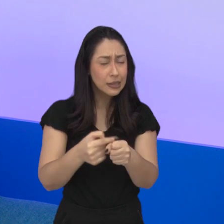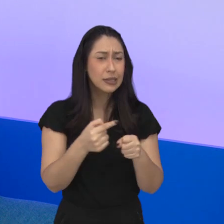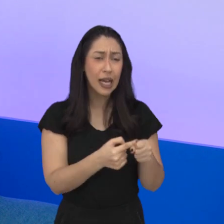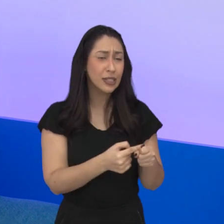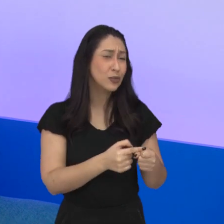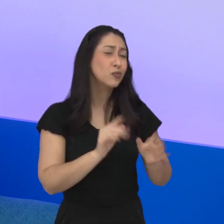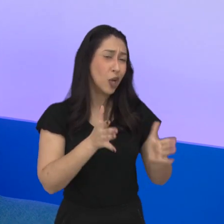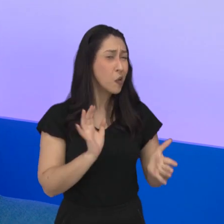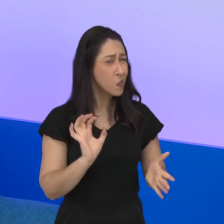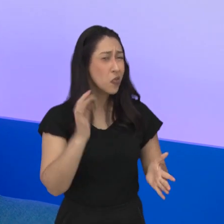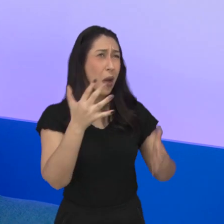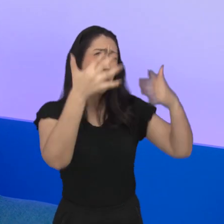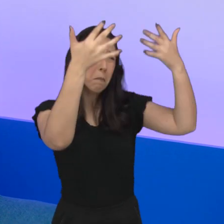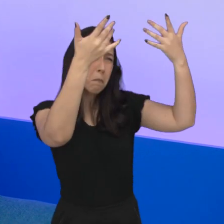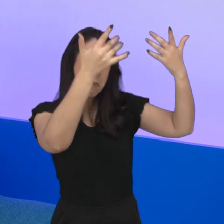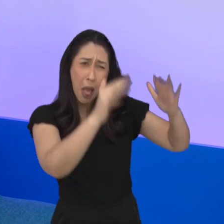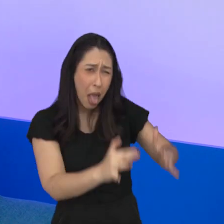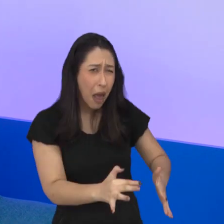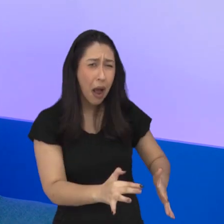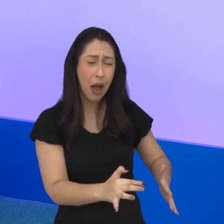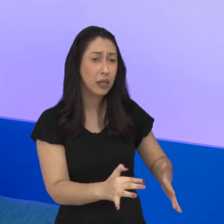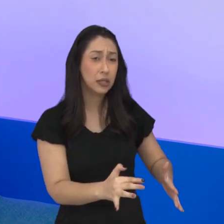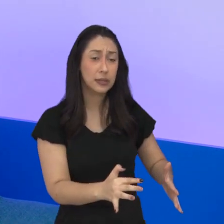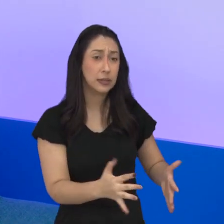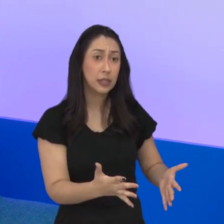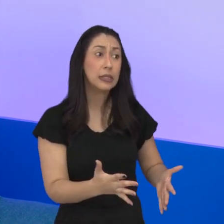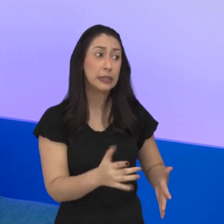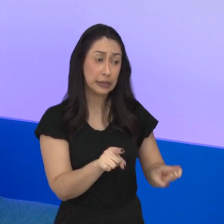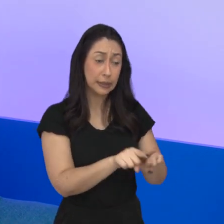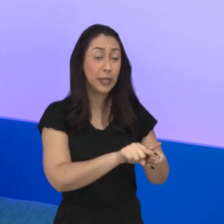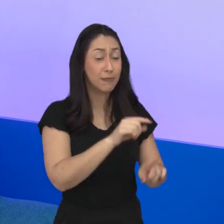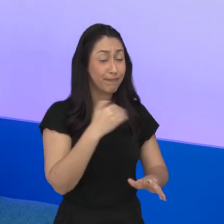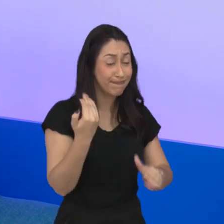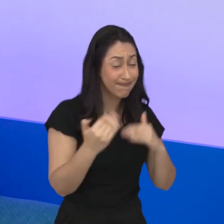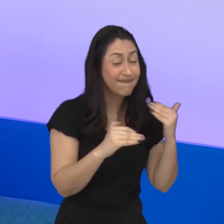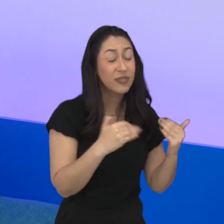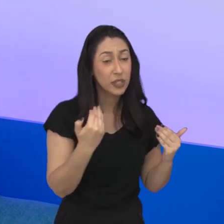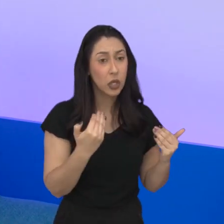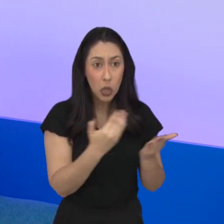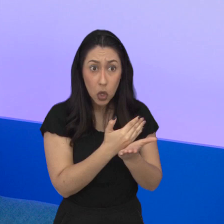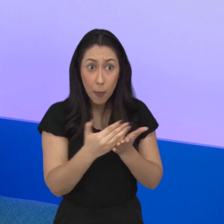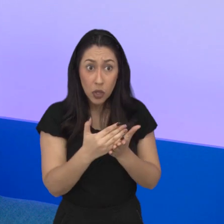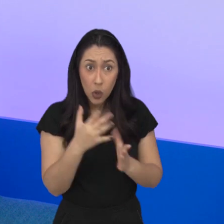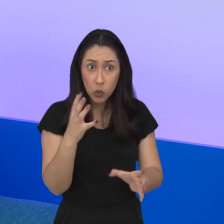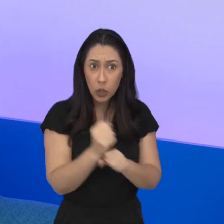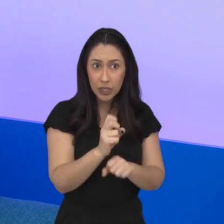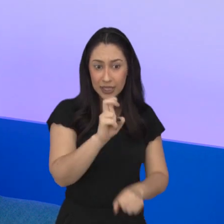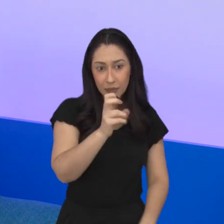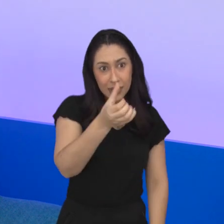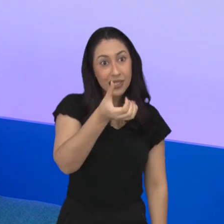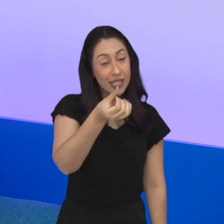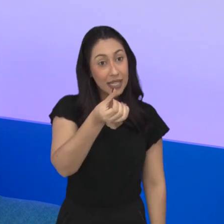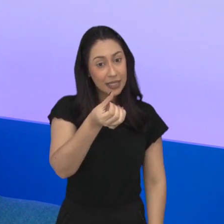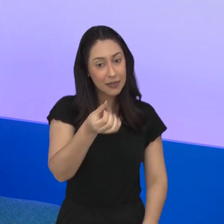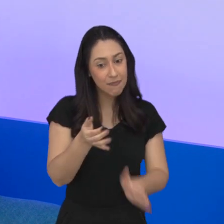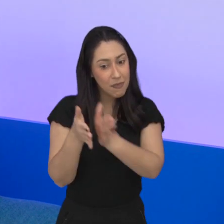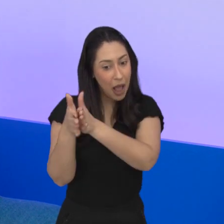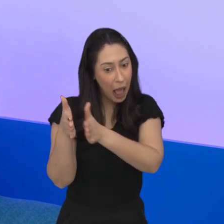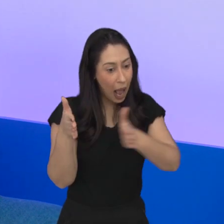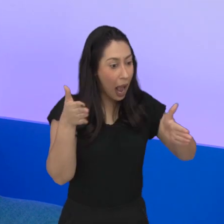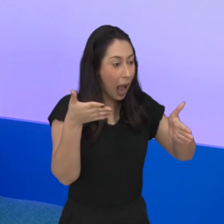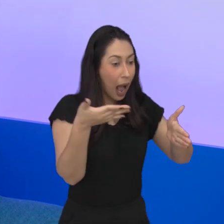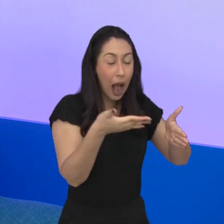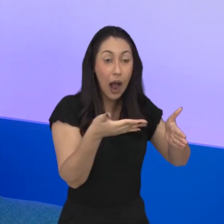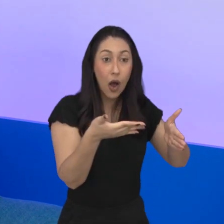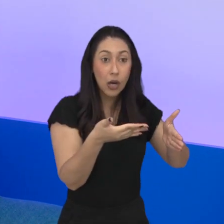tinham histórico de desastres naturais, que tinham tido alguma ocorrência com óbitos. A gente começou com 56 municípios lá em 2011 e hoje a